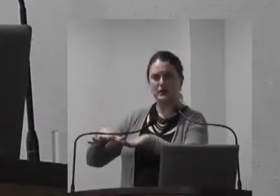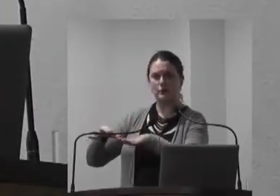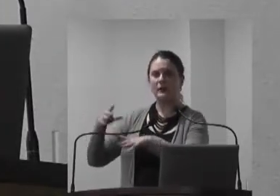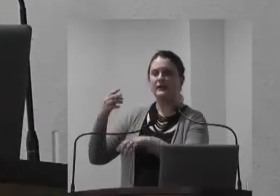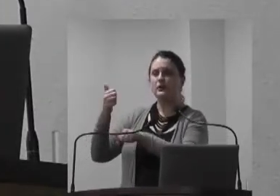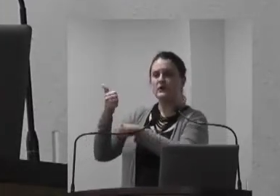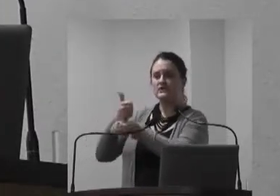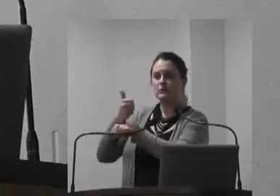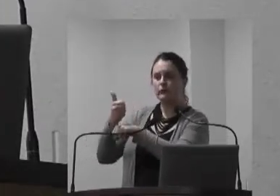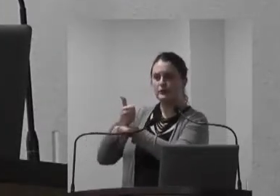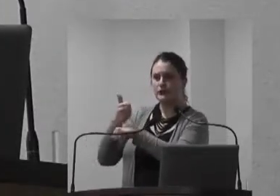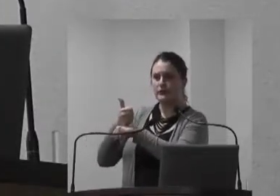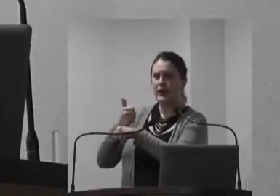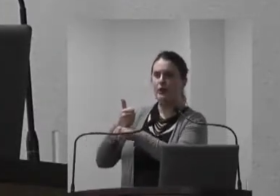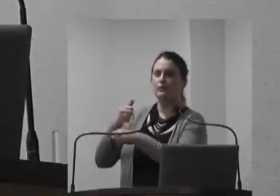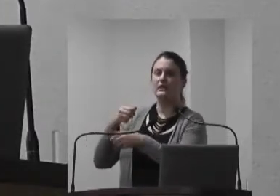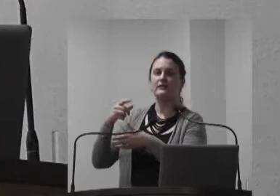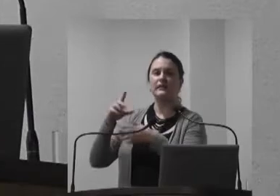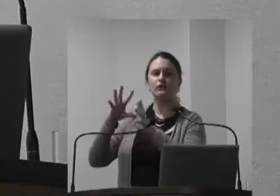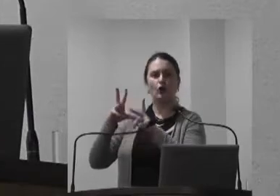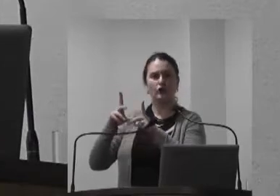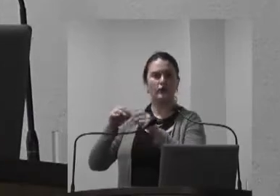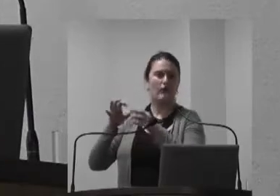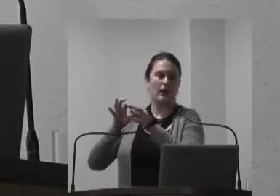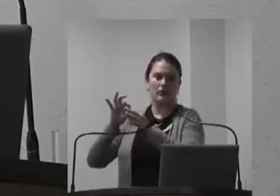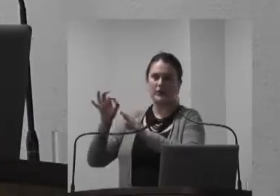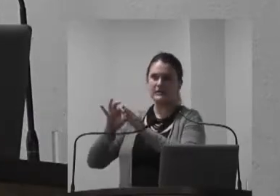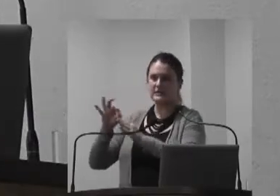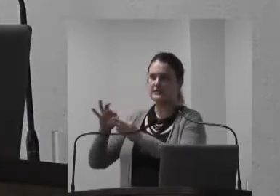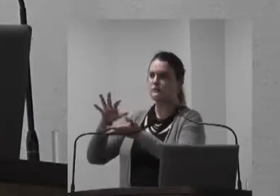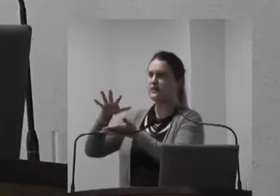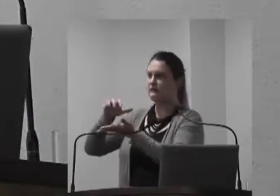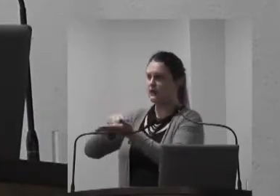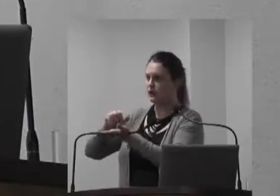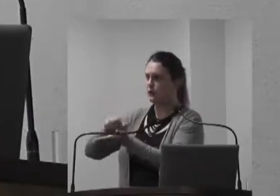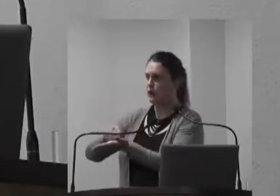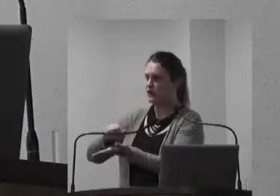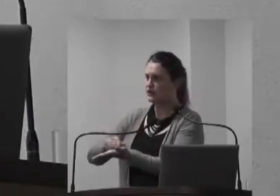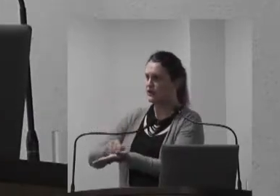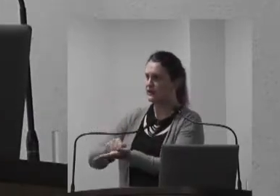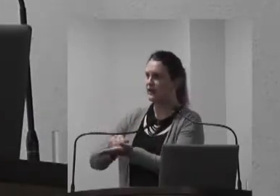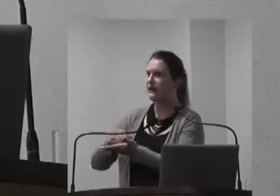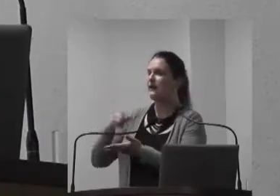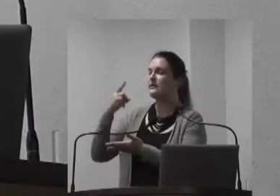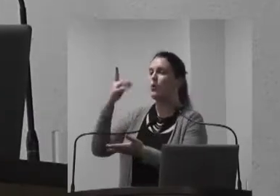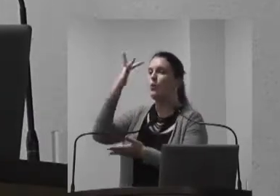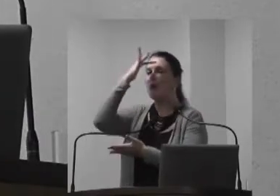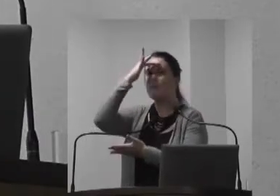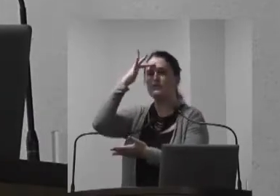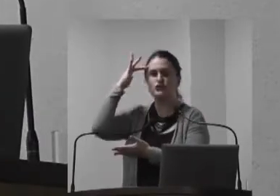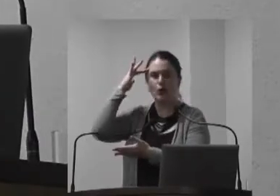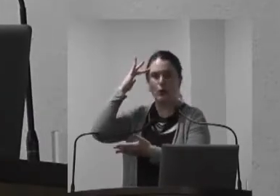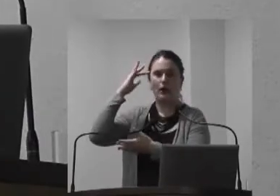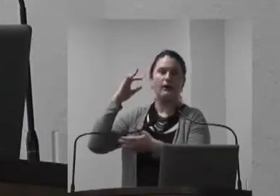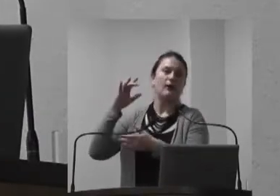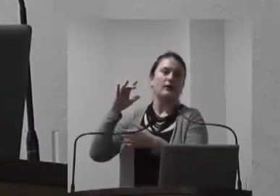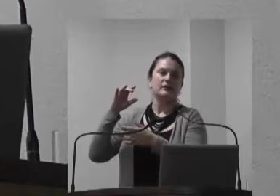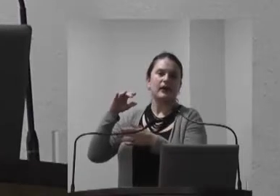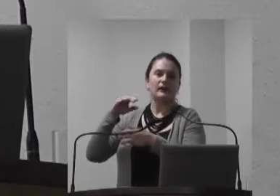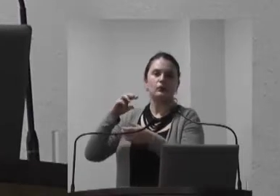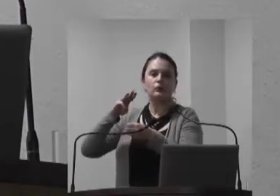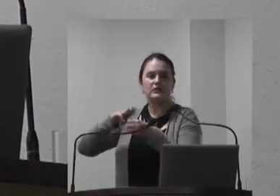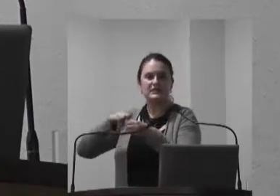de inclusão. Então, esse profissional, ele tem toda a organização dele feita por agenda. Então, uma